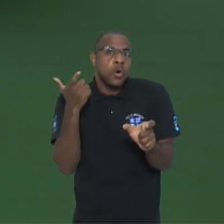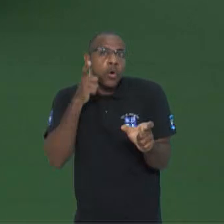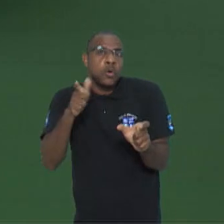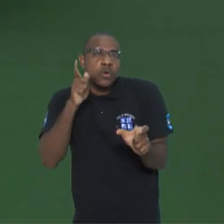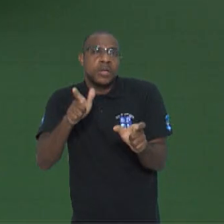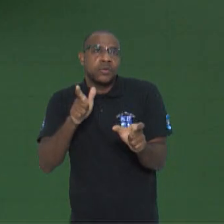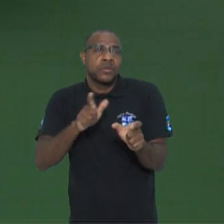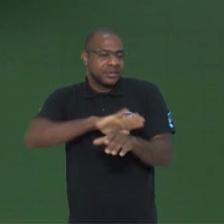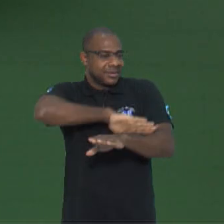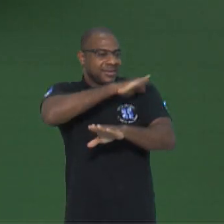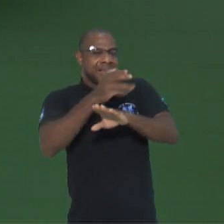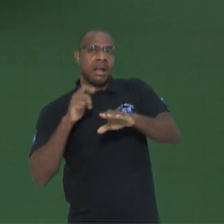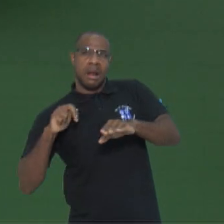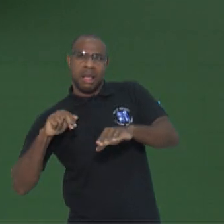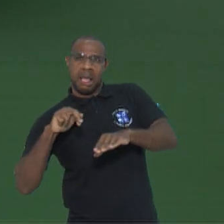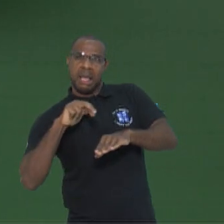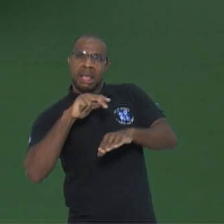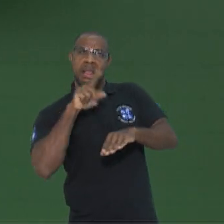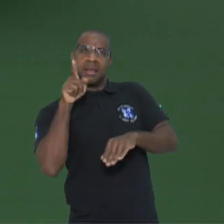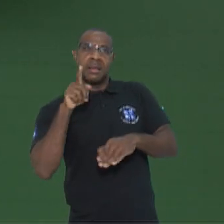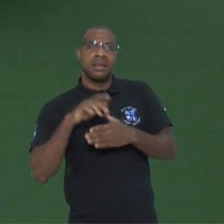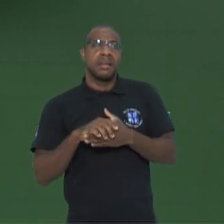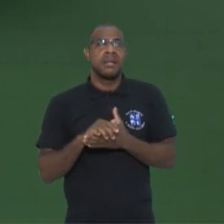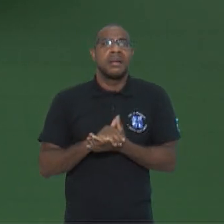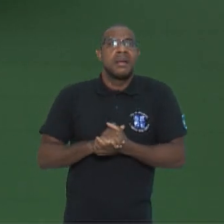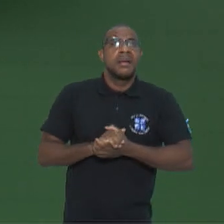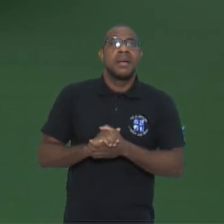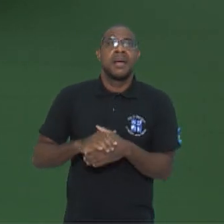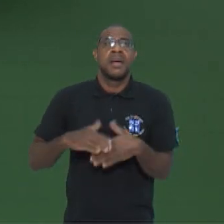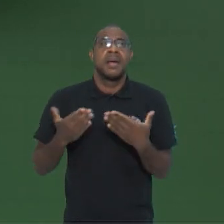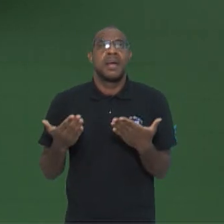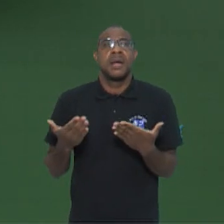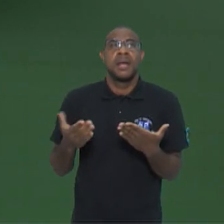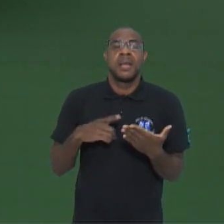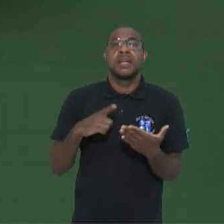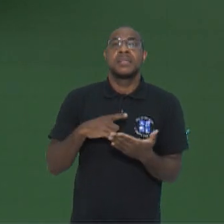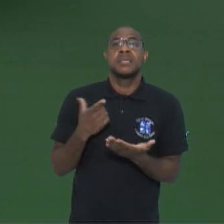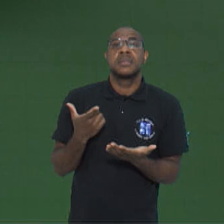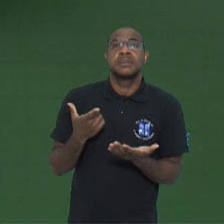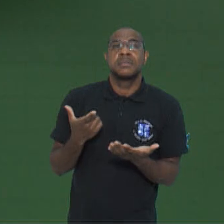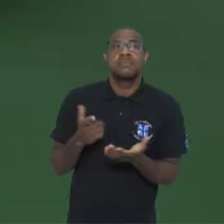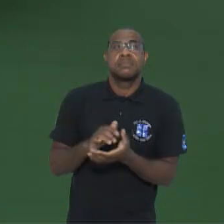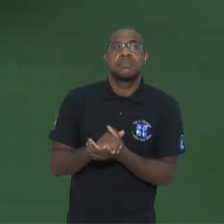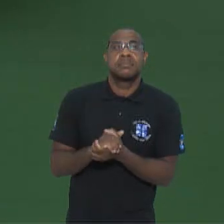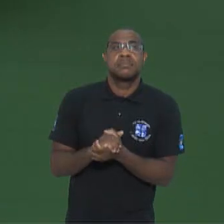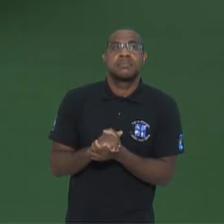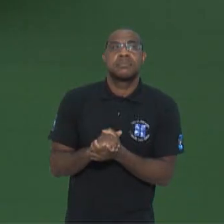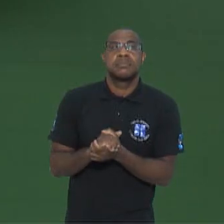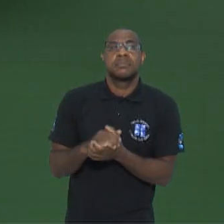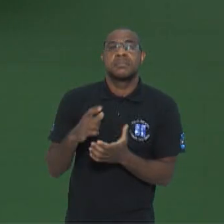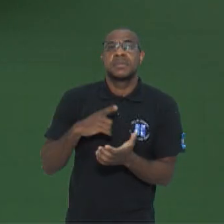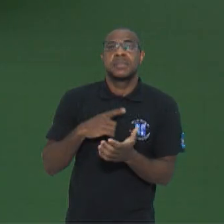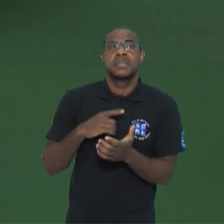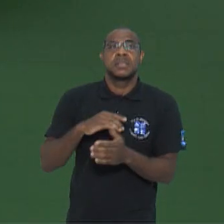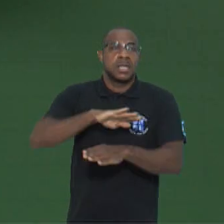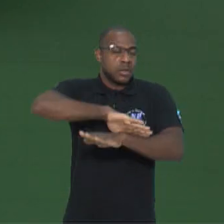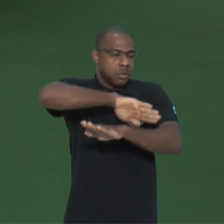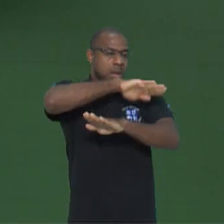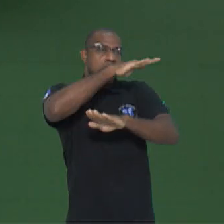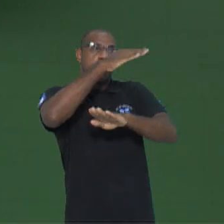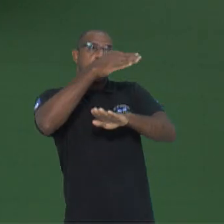Kosciuszko ou as pirâmides de Karsten, ambos têm sido considerados como uma das montanhas dos 7